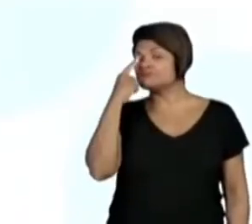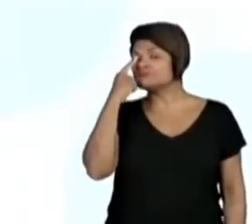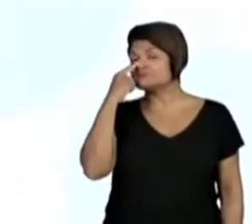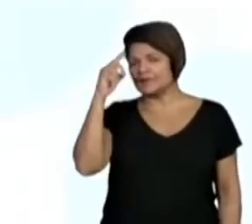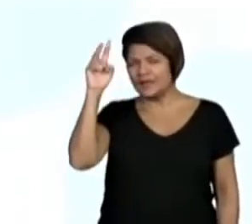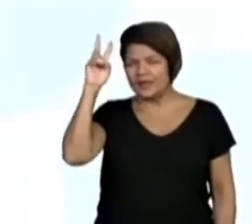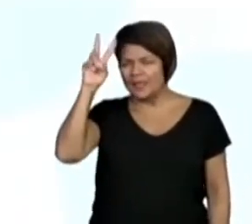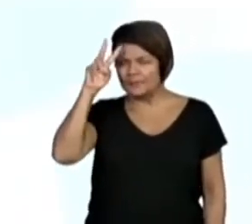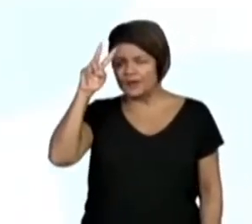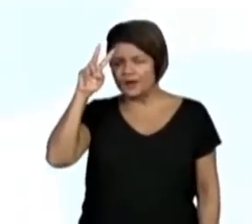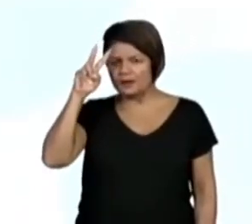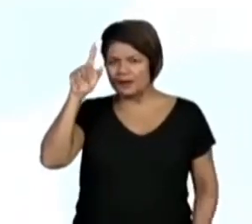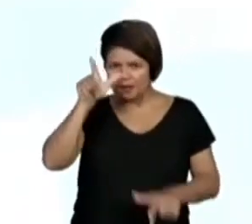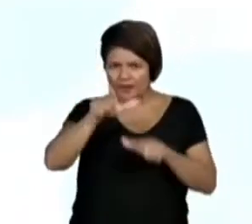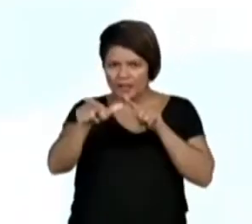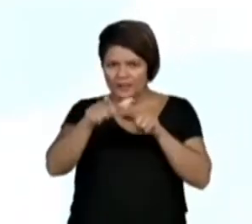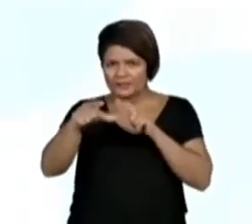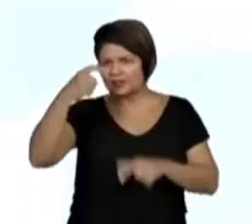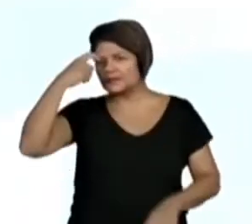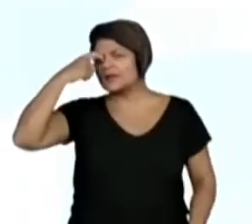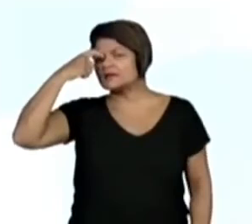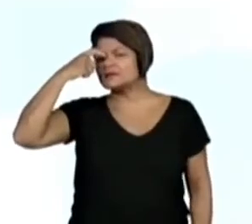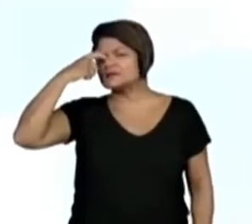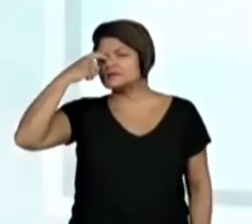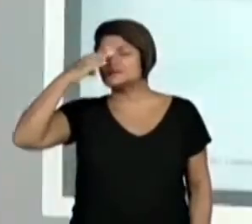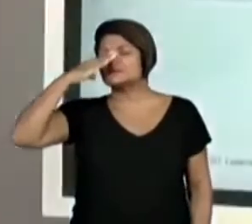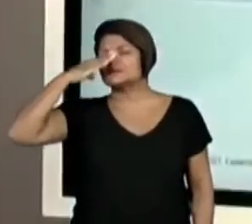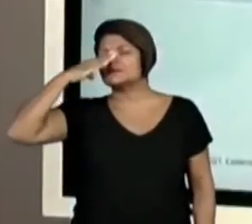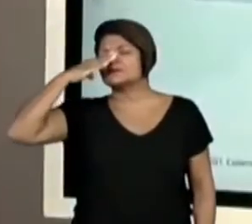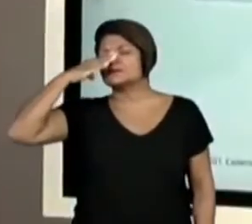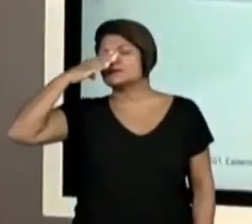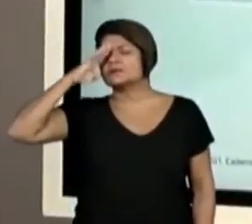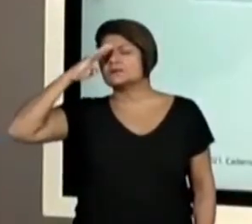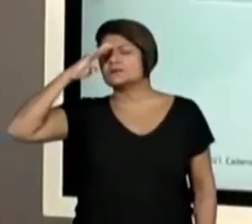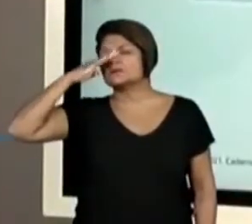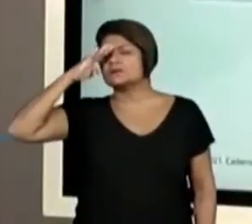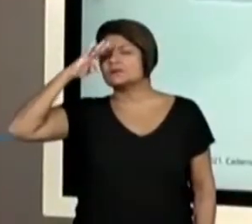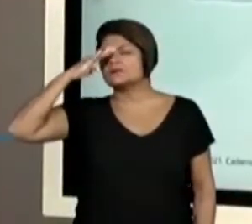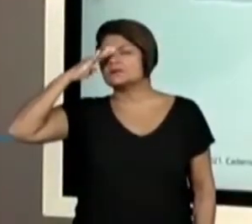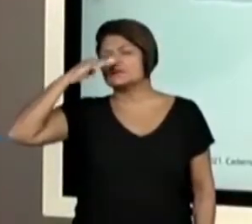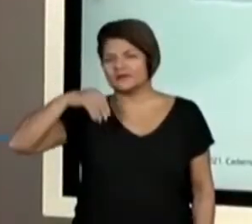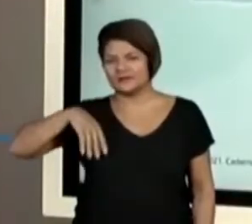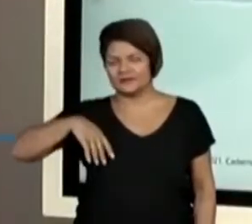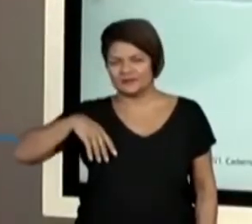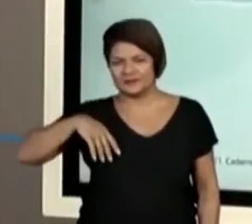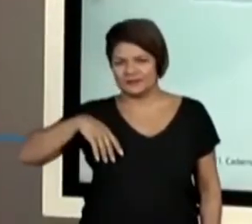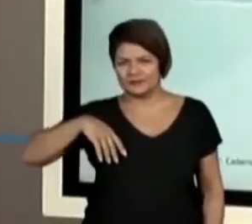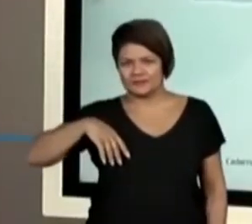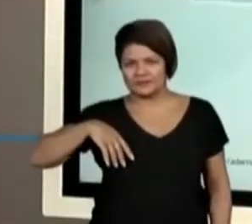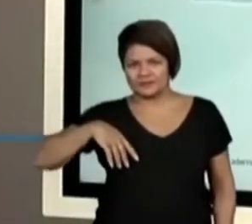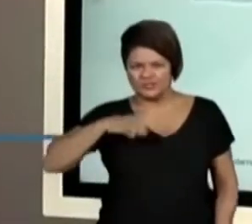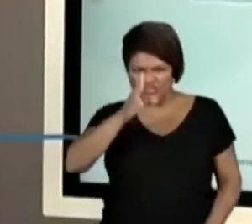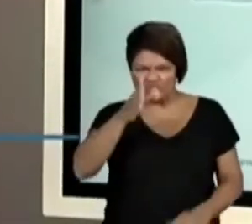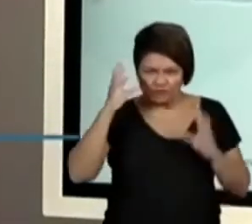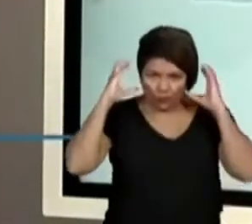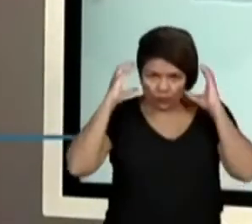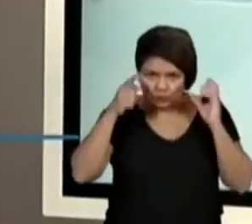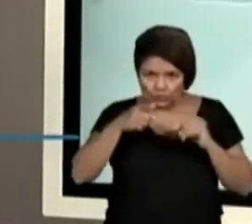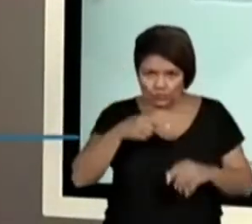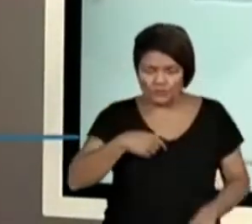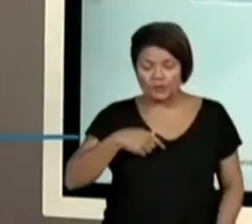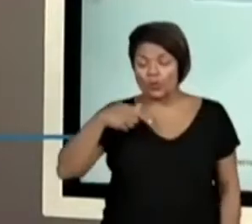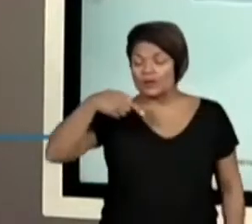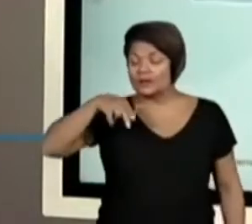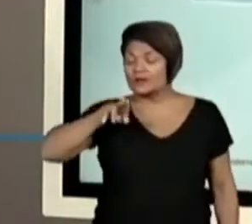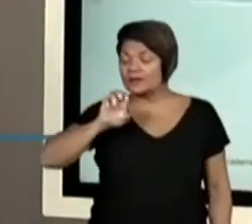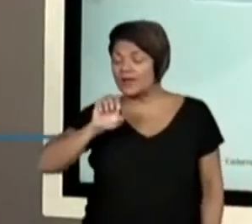nariz. Isso. Acho que ninguém repara. Sabe quando a gente repara? Quando a gente coloca a mãozinha em cima do nariz e fala a palavra. Quando eu falo, ó, fala queijo, pronuncia a palavrinha